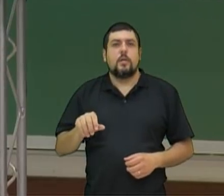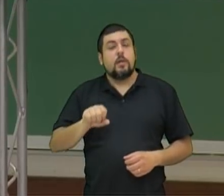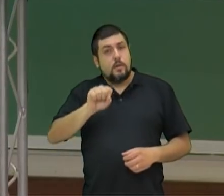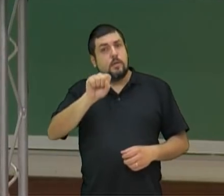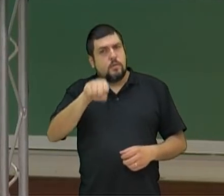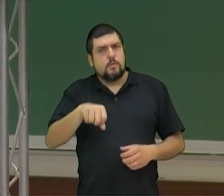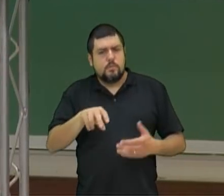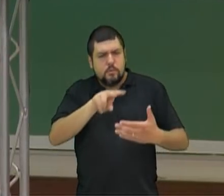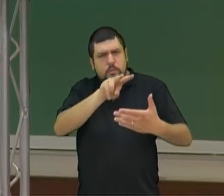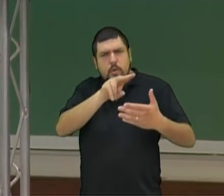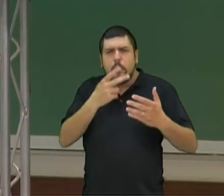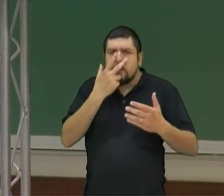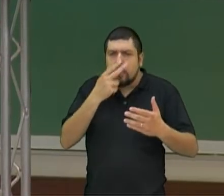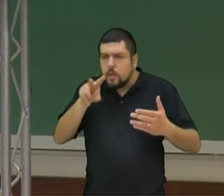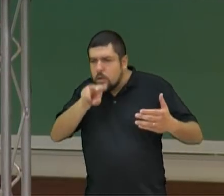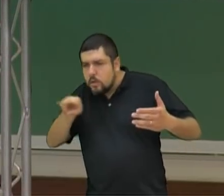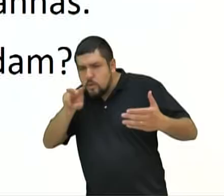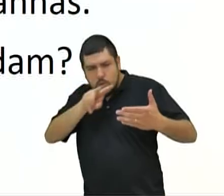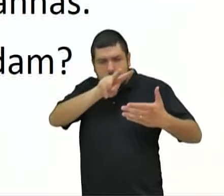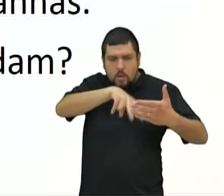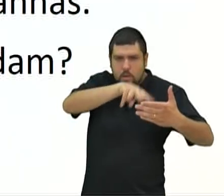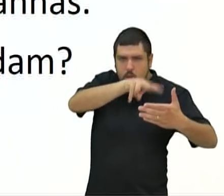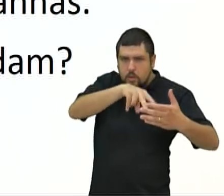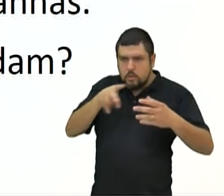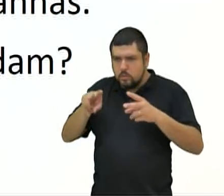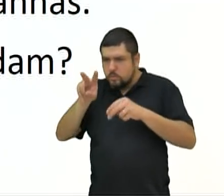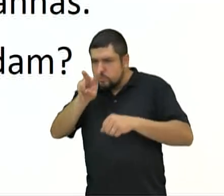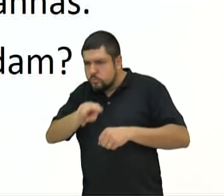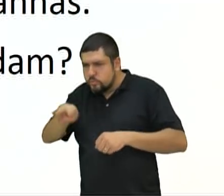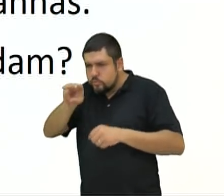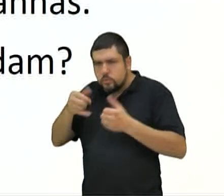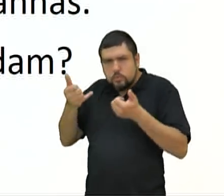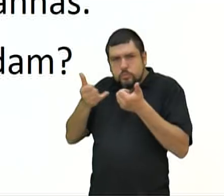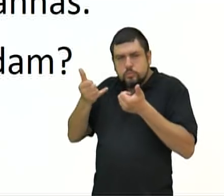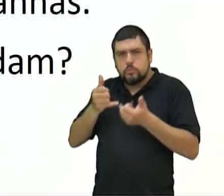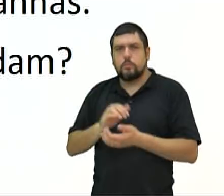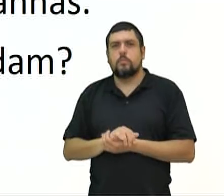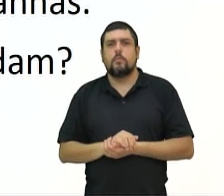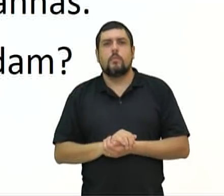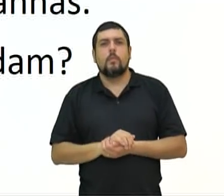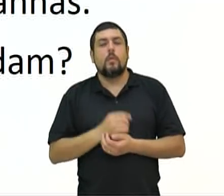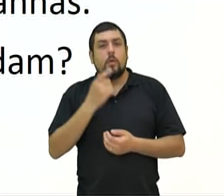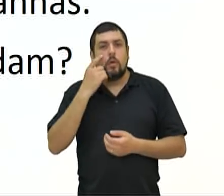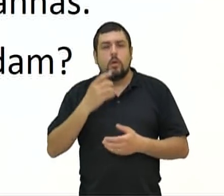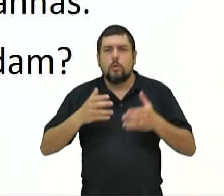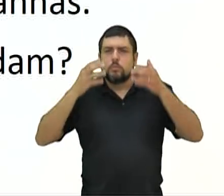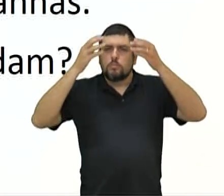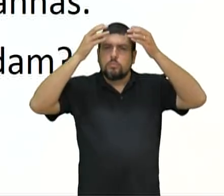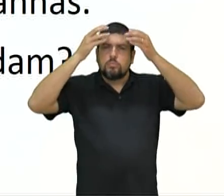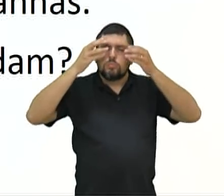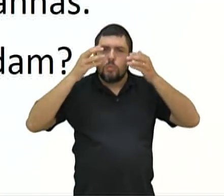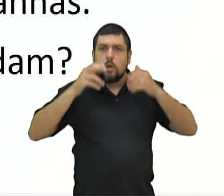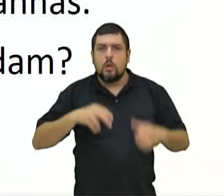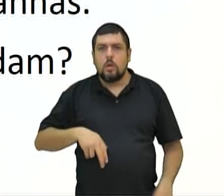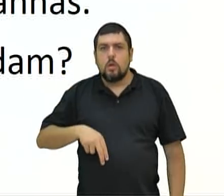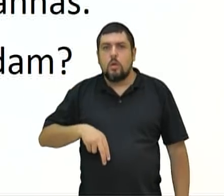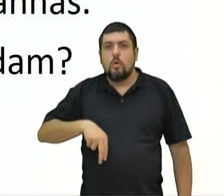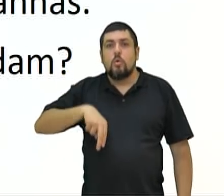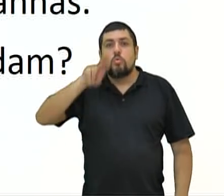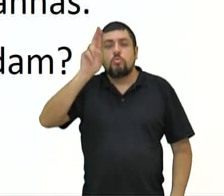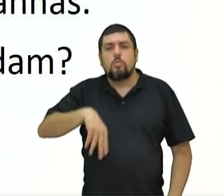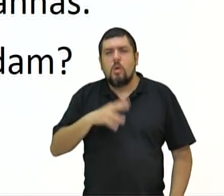imagens, nós tiramos muitas informações. Então, olha a primeira campanha. Capacete sempre. Nunca tire isso da